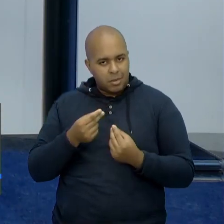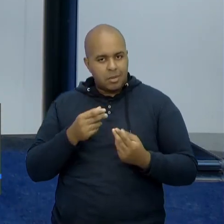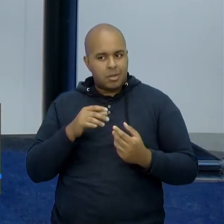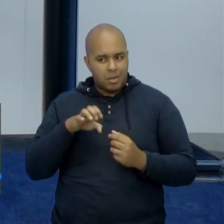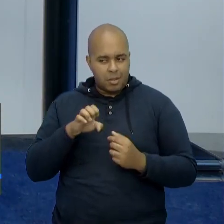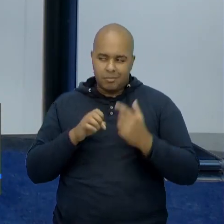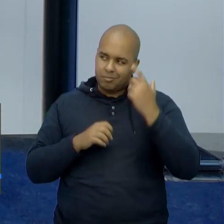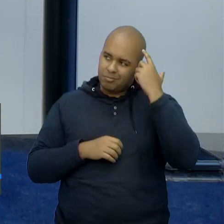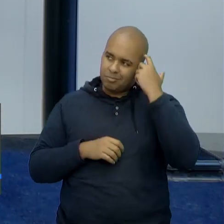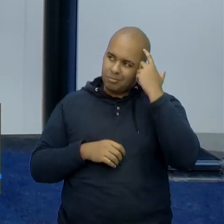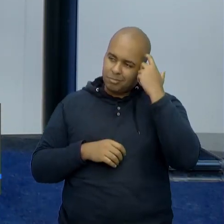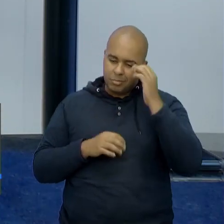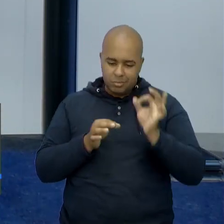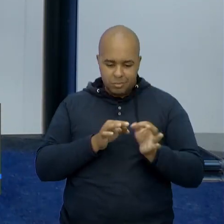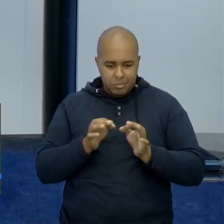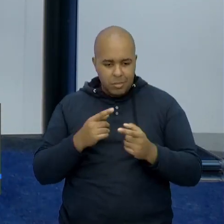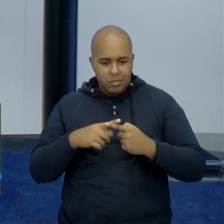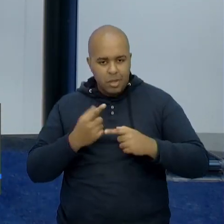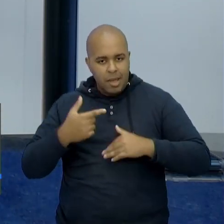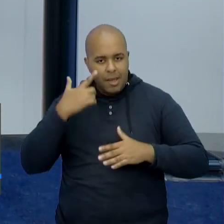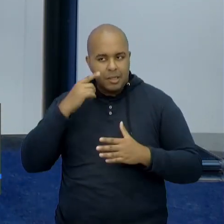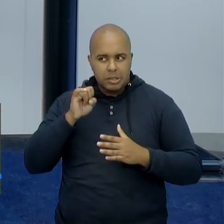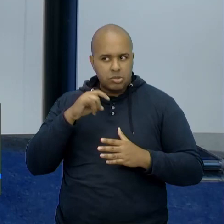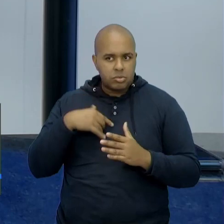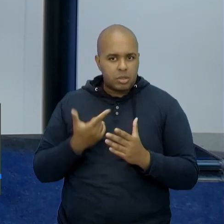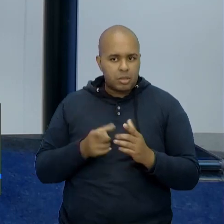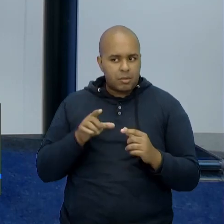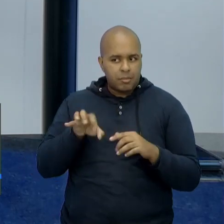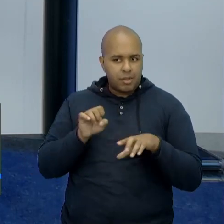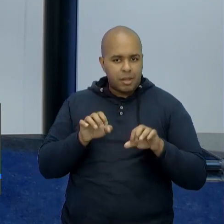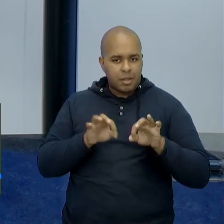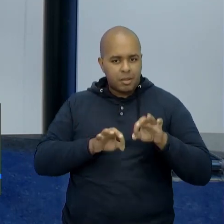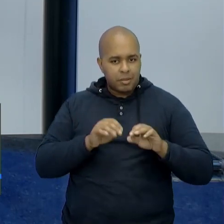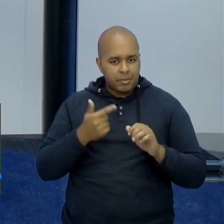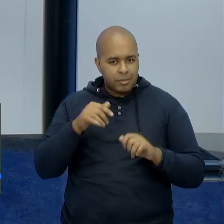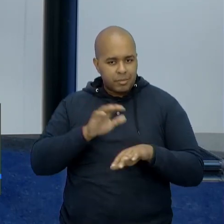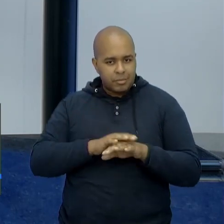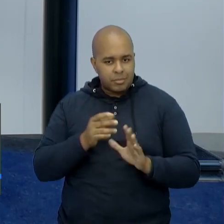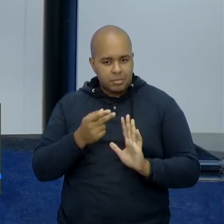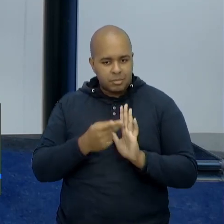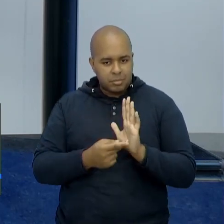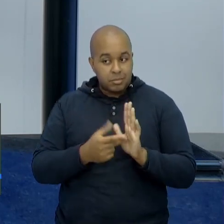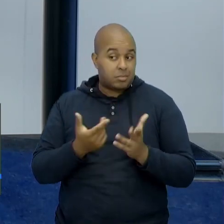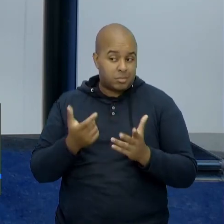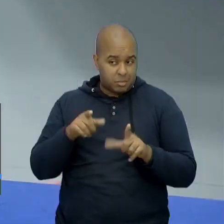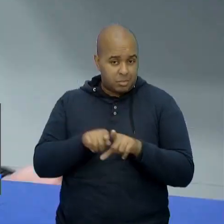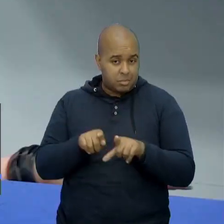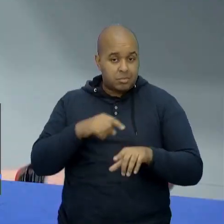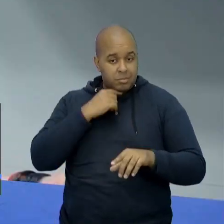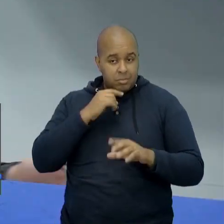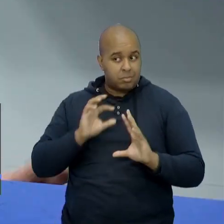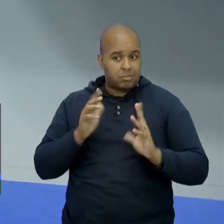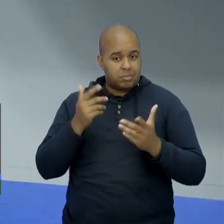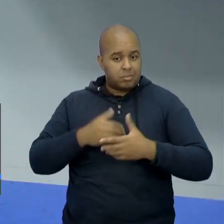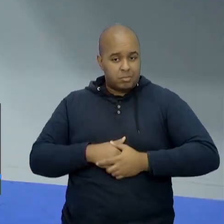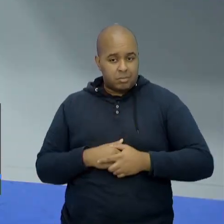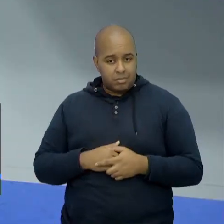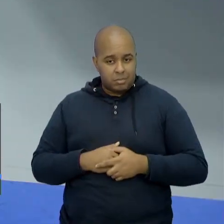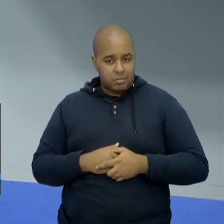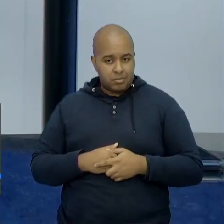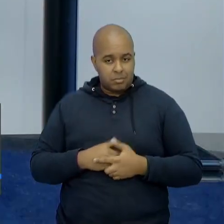pensando no E, na modelagem, porque se não captar recursos para fazer os projetos, também não acontece. Né,